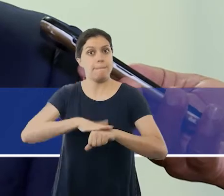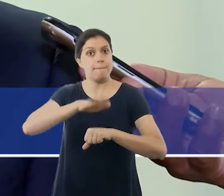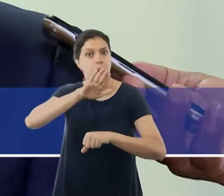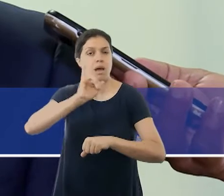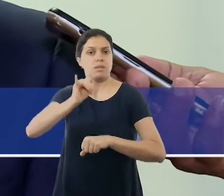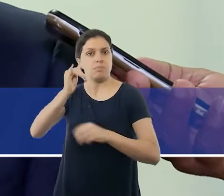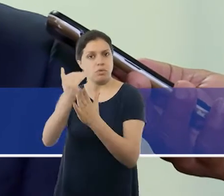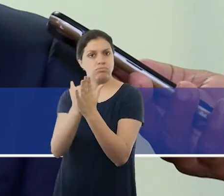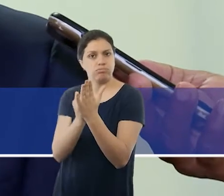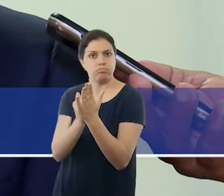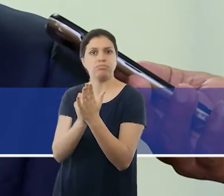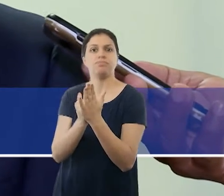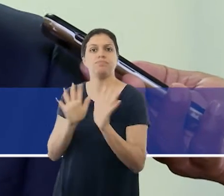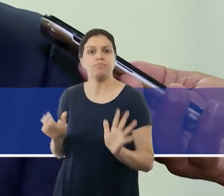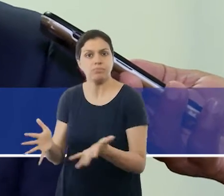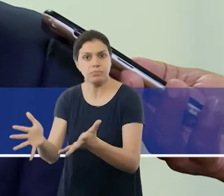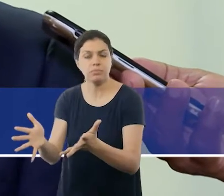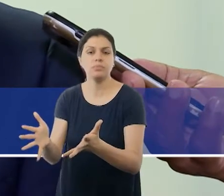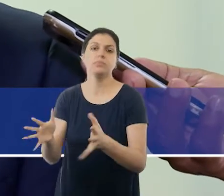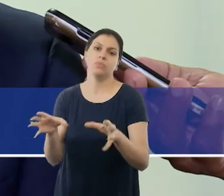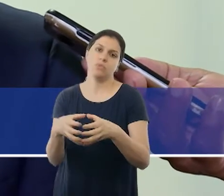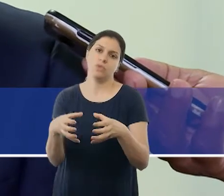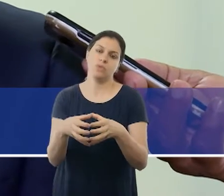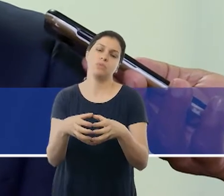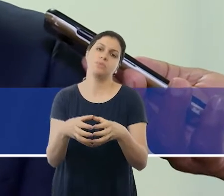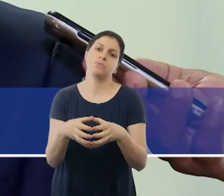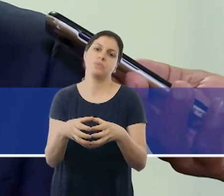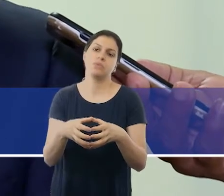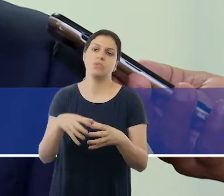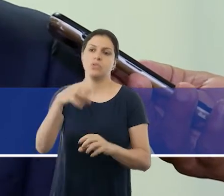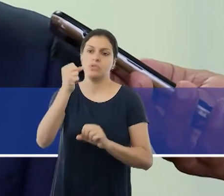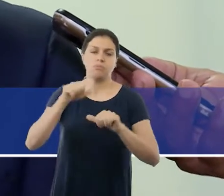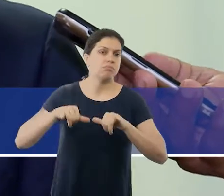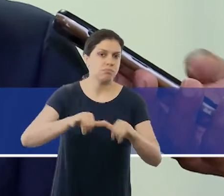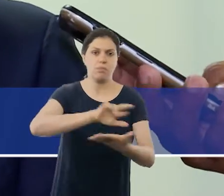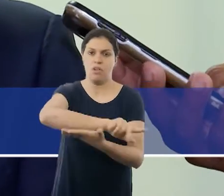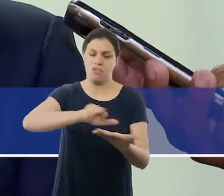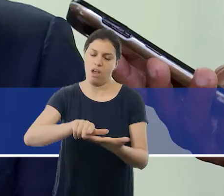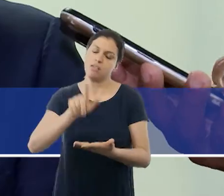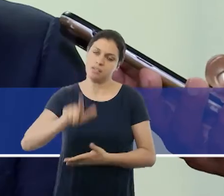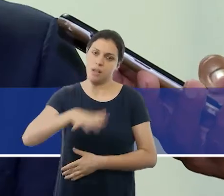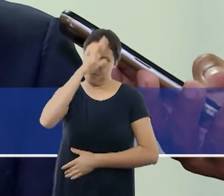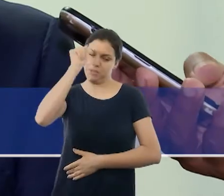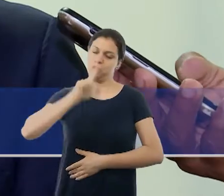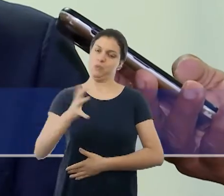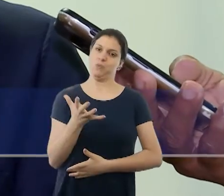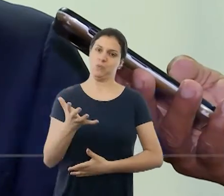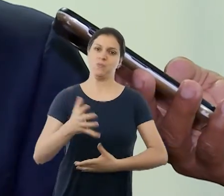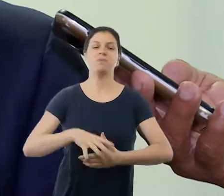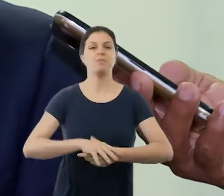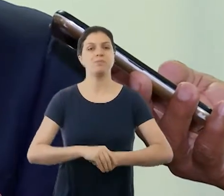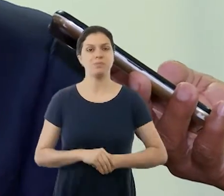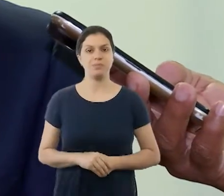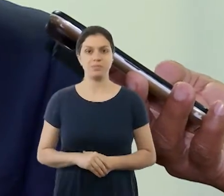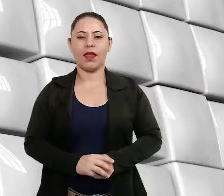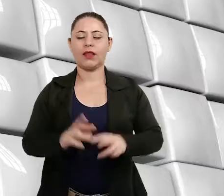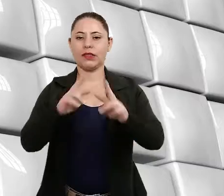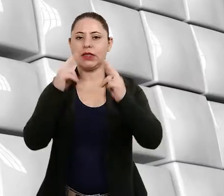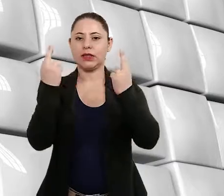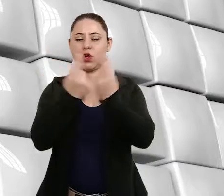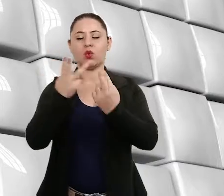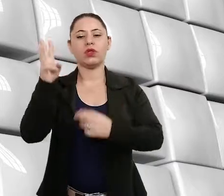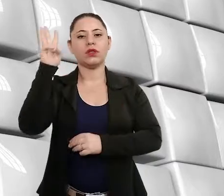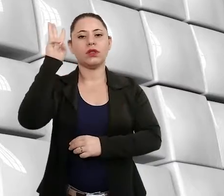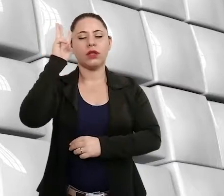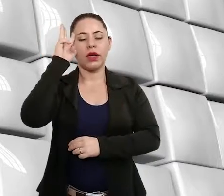ampliar mais ainda esse benefício para o setor atacadista. Um grande feito e eu entendo que esse é o Mato Grosso do Sul que todos nós queremos.